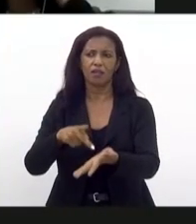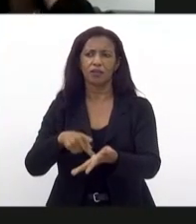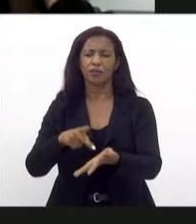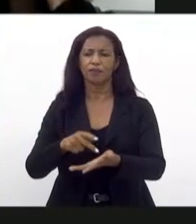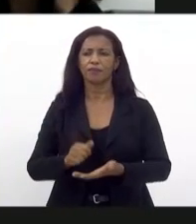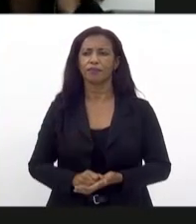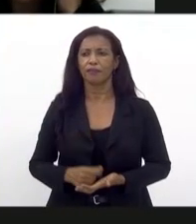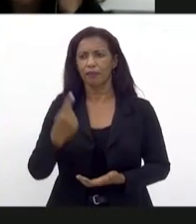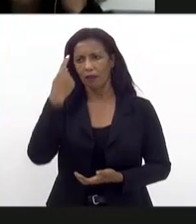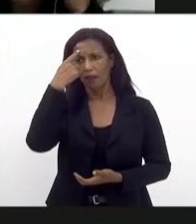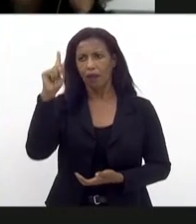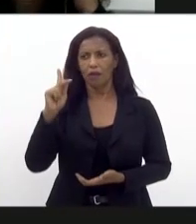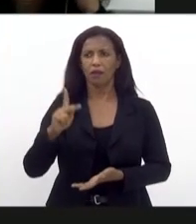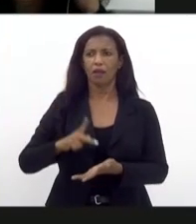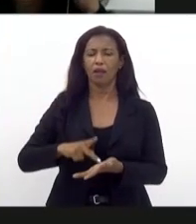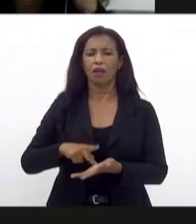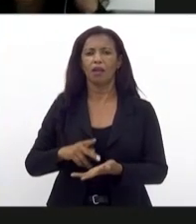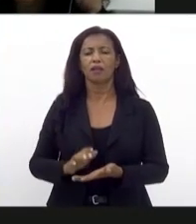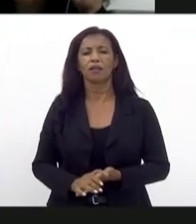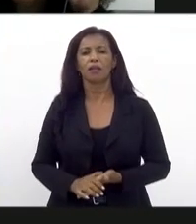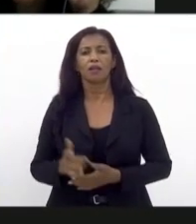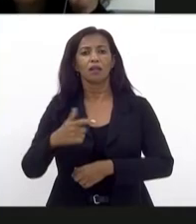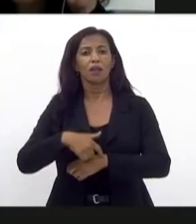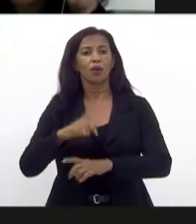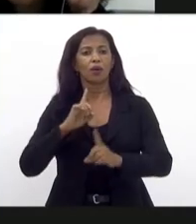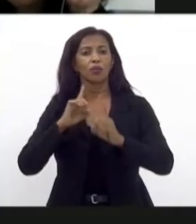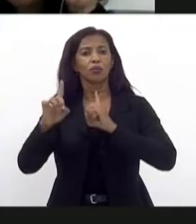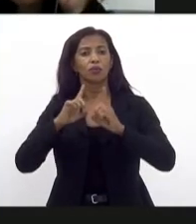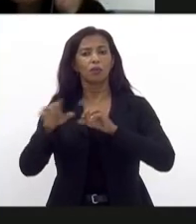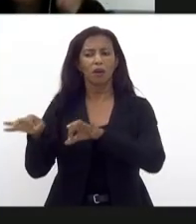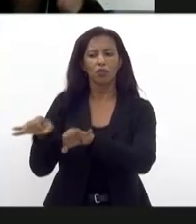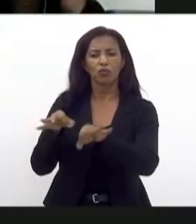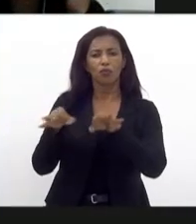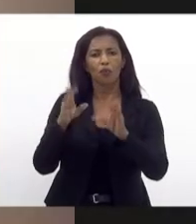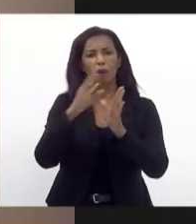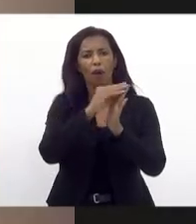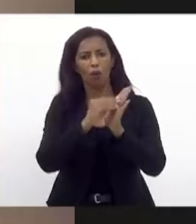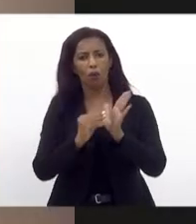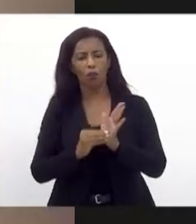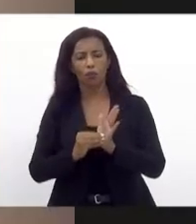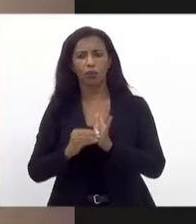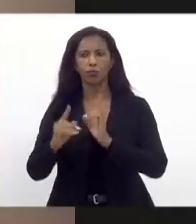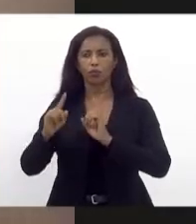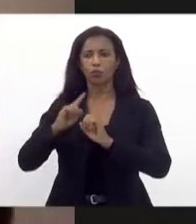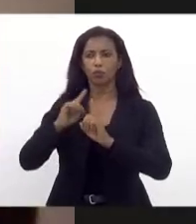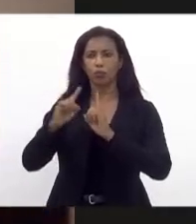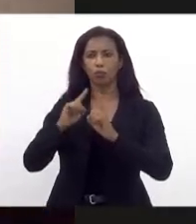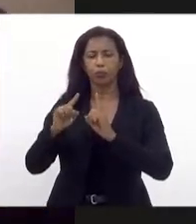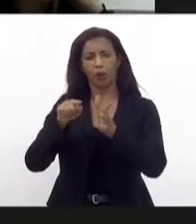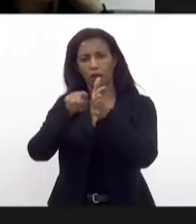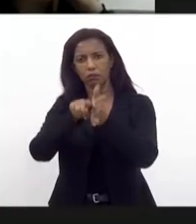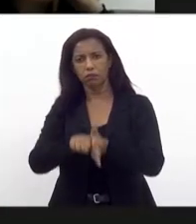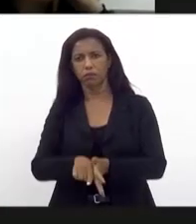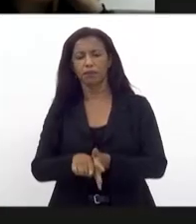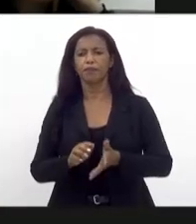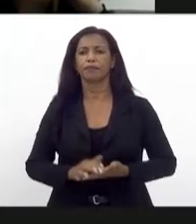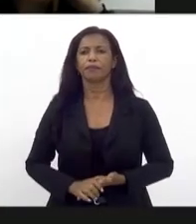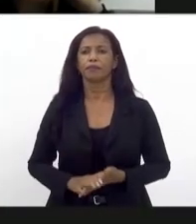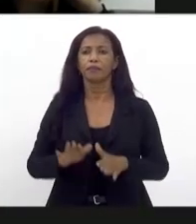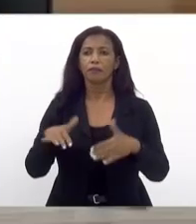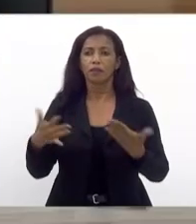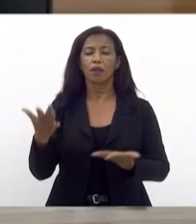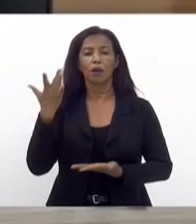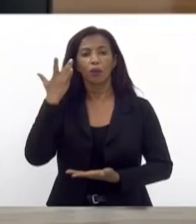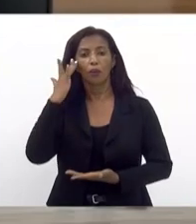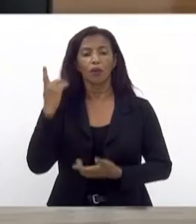É isso mesmo. A ideia é justamente da sessão de debate é poder formar conteúdo para crítica à consulta. Então, eu acho